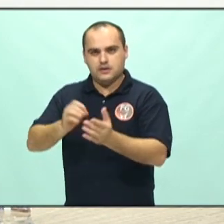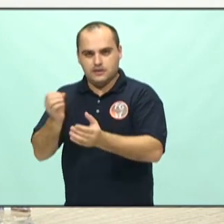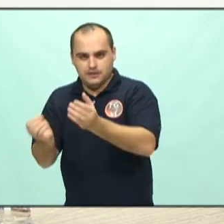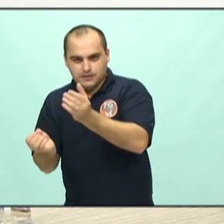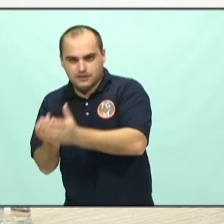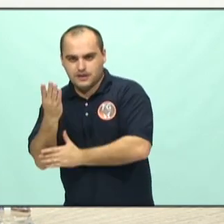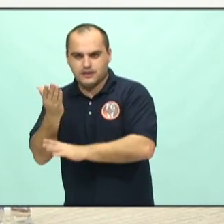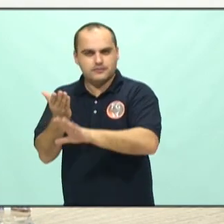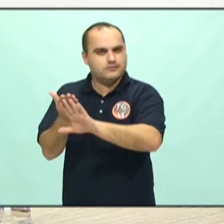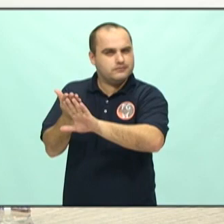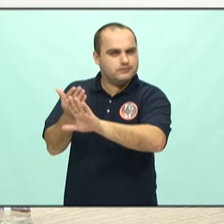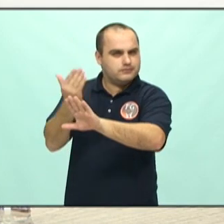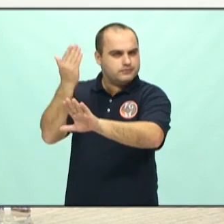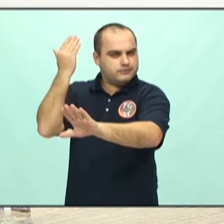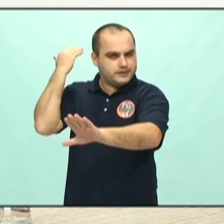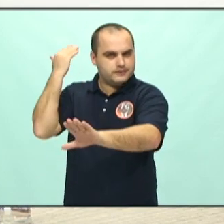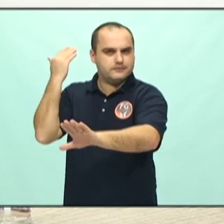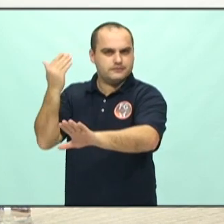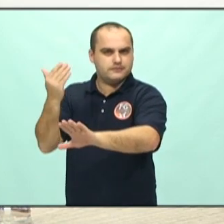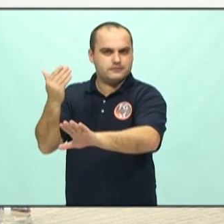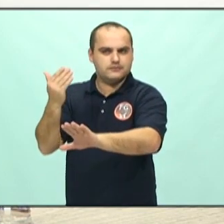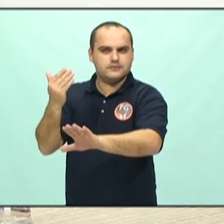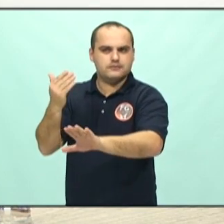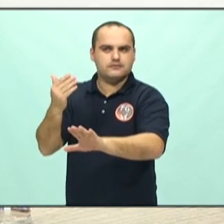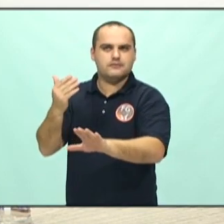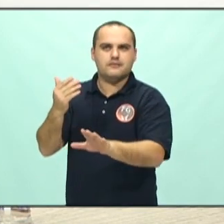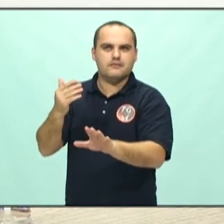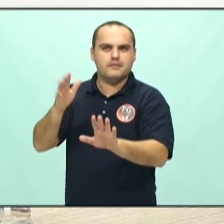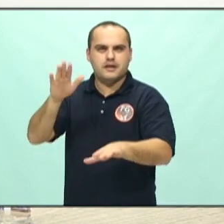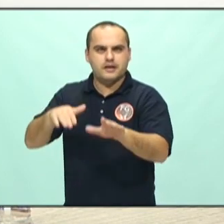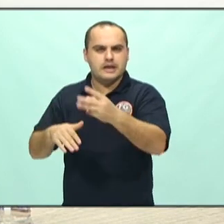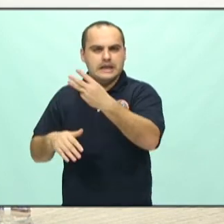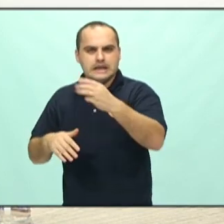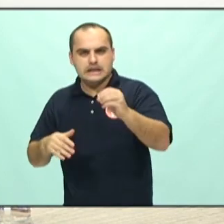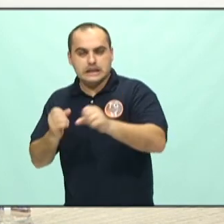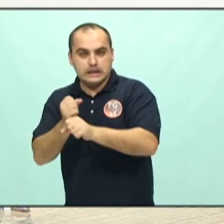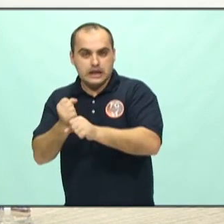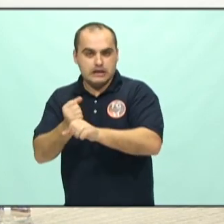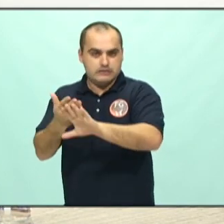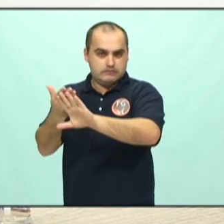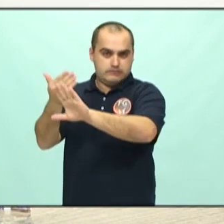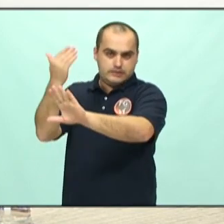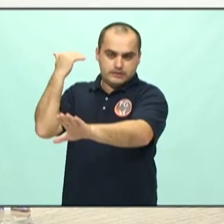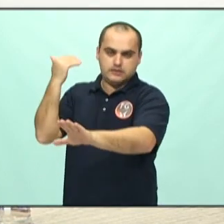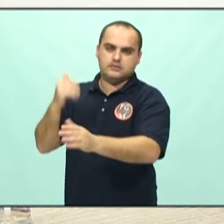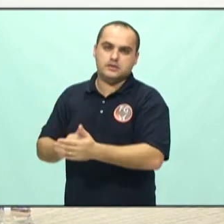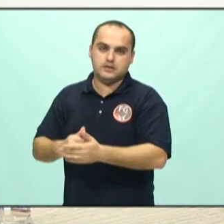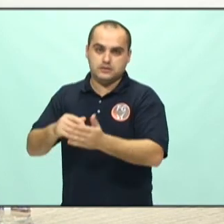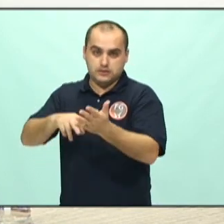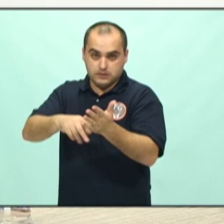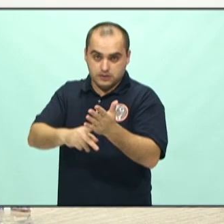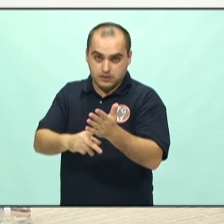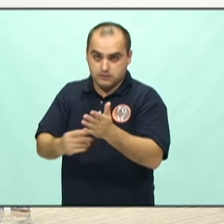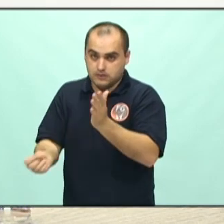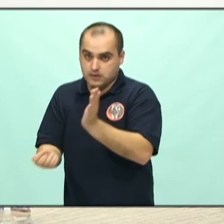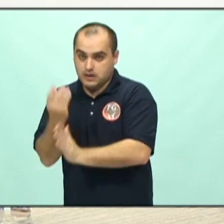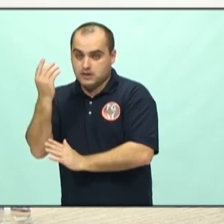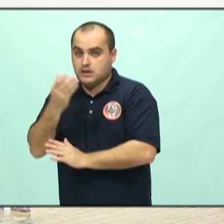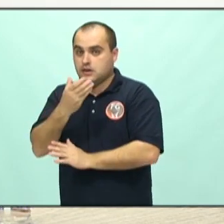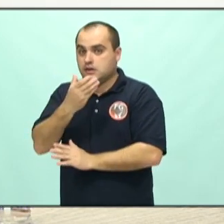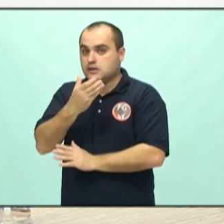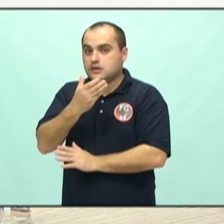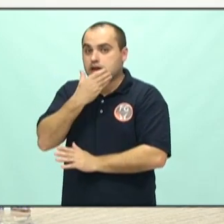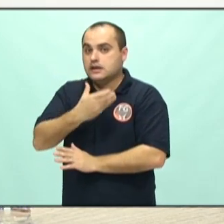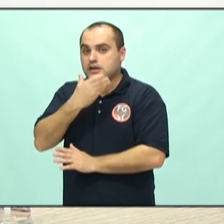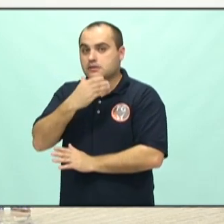concebido lá no passado, há quase 30 anos atrás, que o sindicato foi fundado em dezembro de 88,